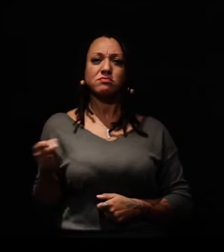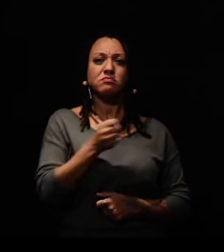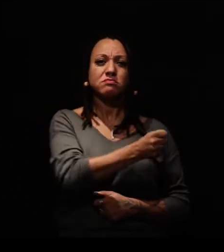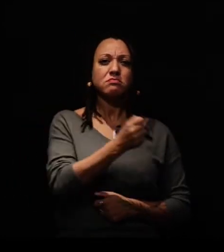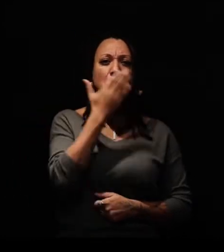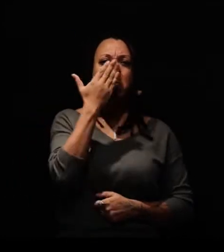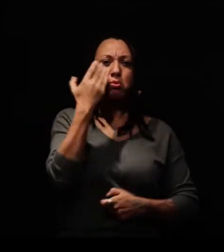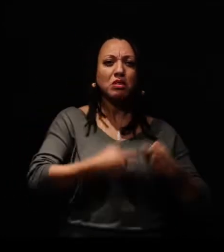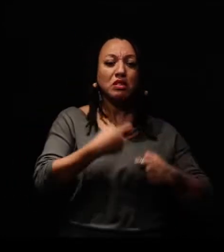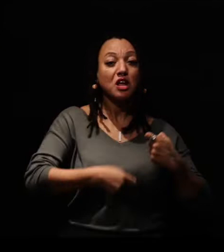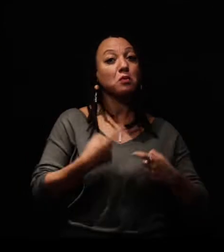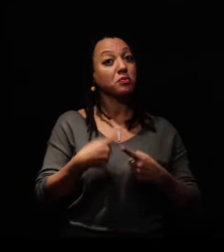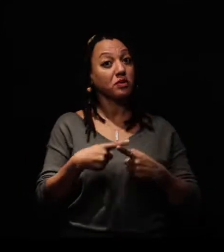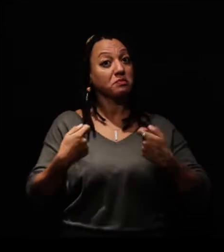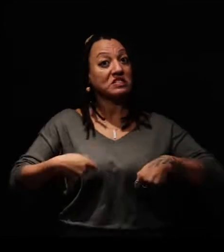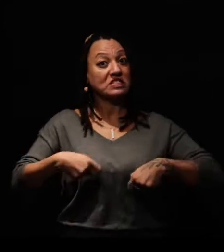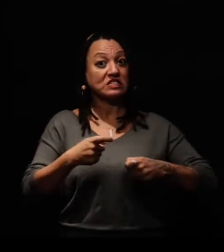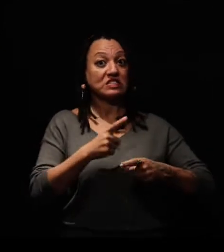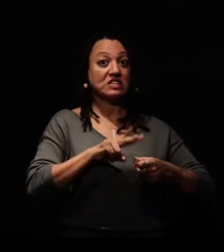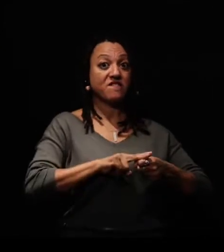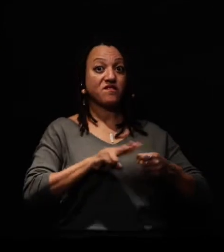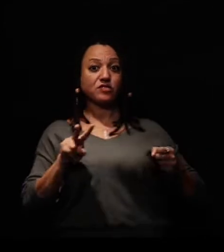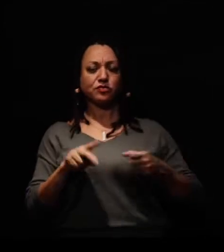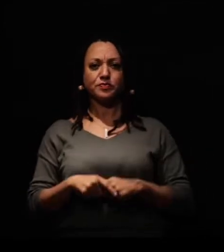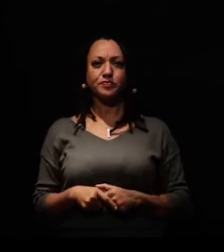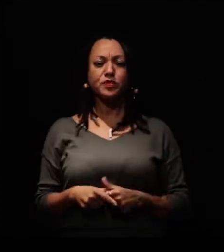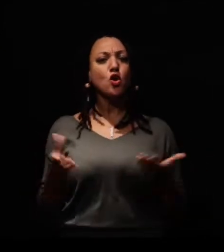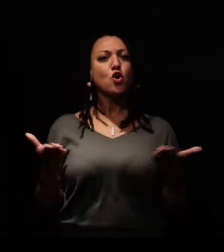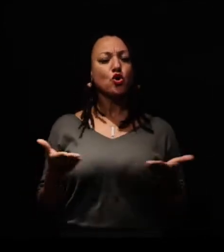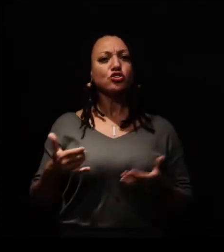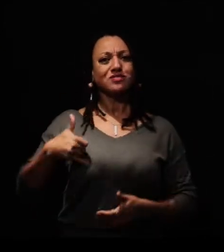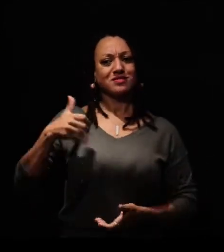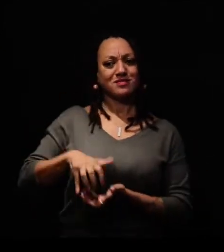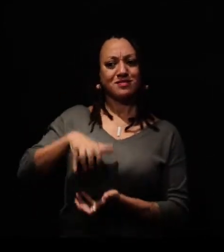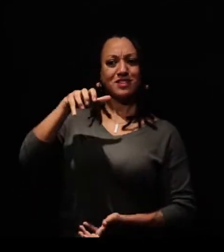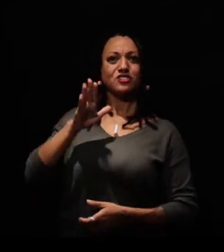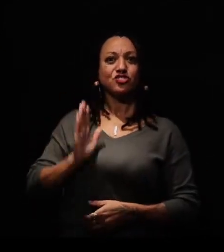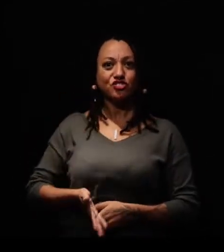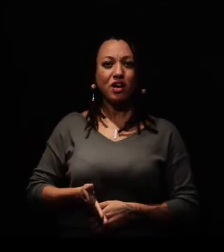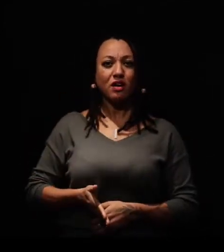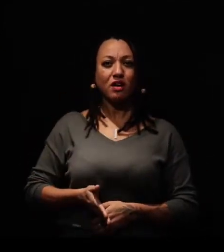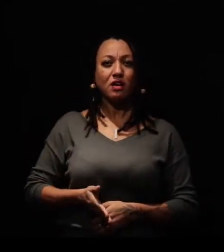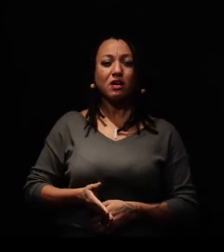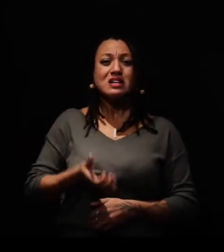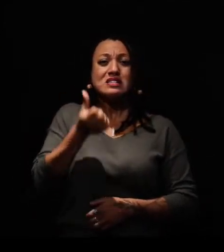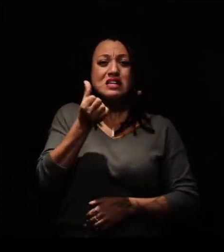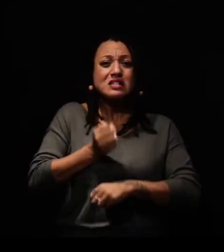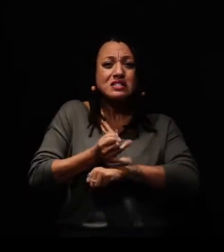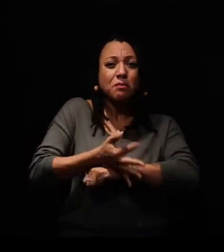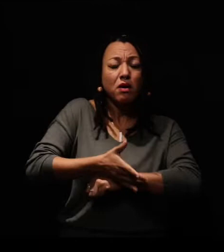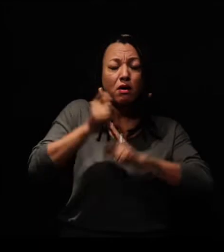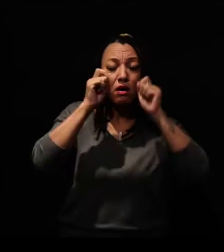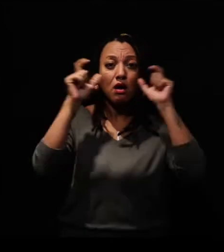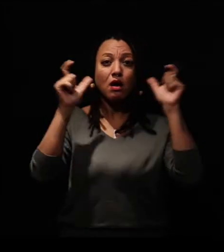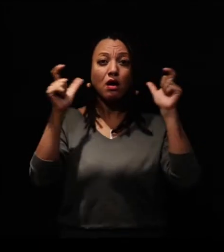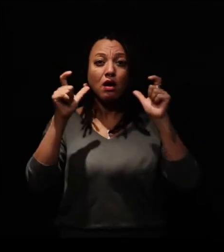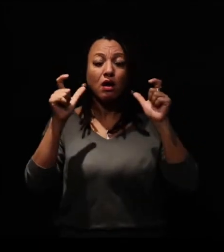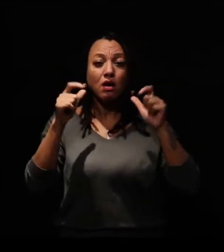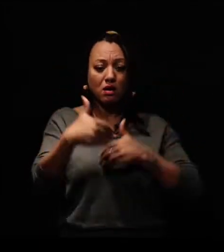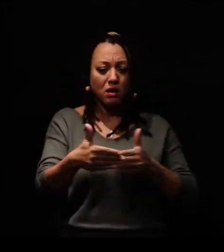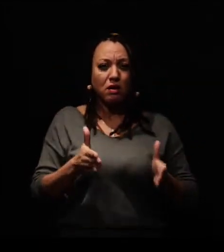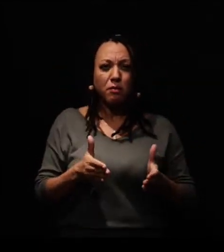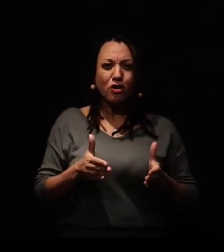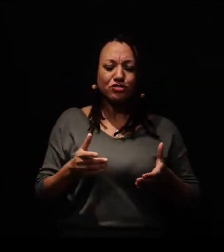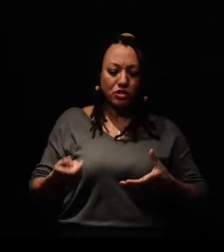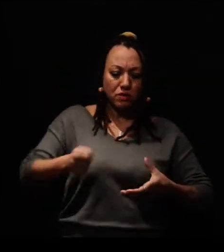aos 14, foi levado a um puteiro, pois diziam que já era hora dele perder o cabaço. Hoje, é um tiozinho, que assim que o galo canta, às 6 ele levanta. Ele